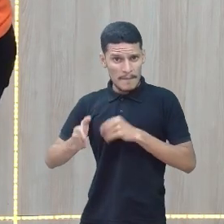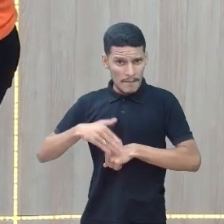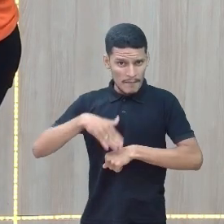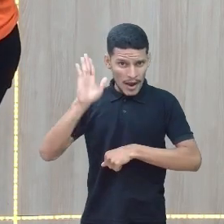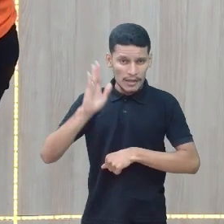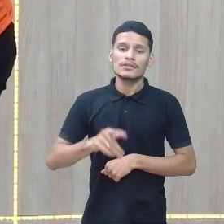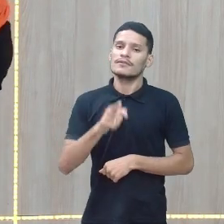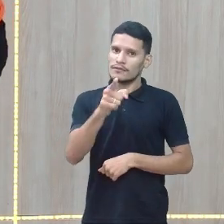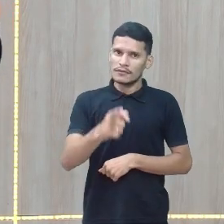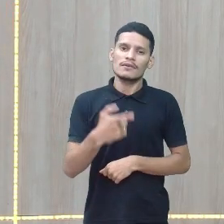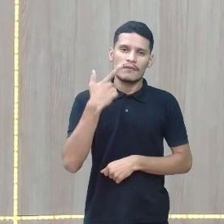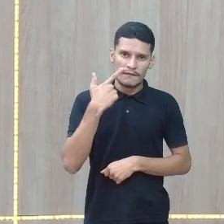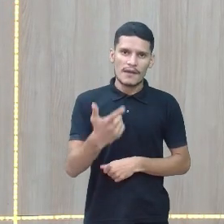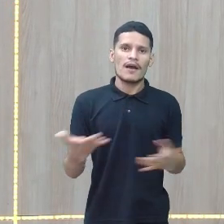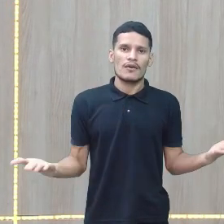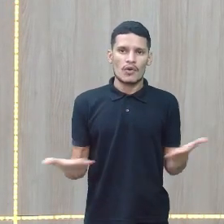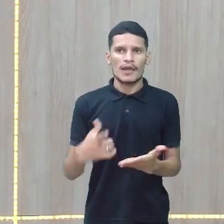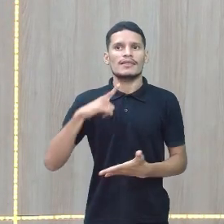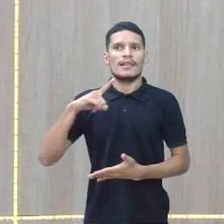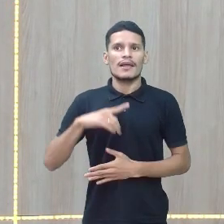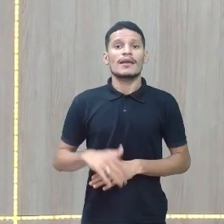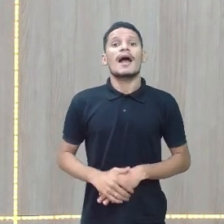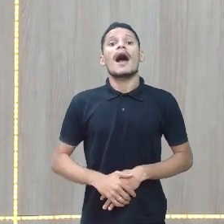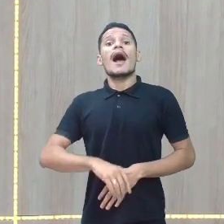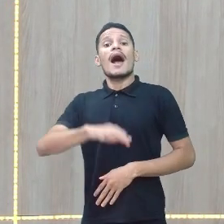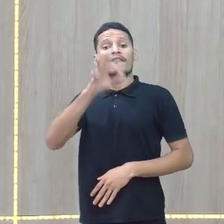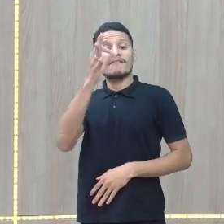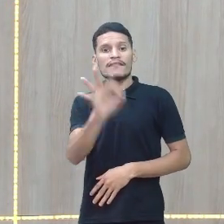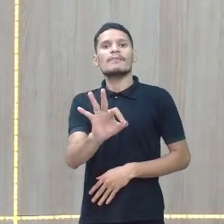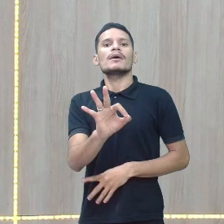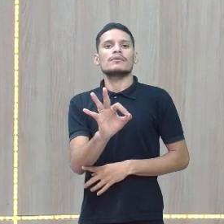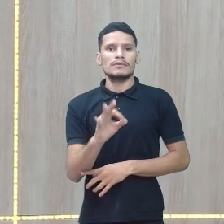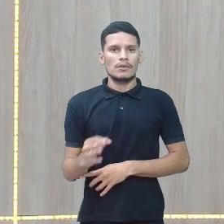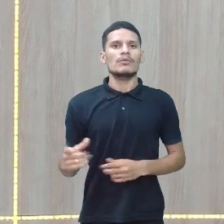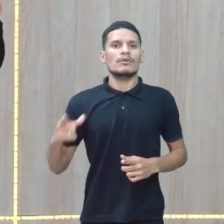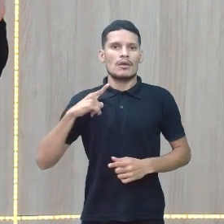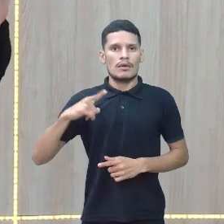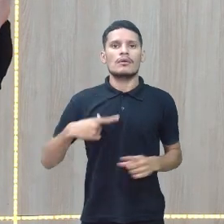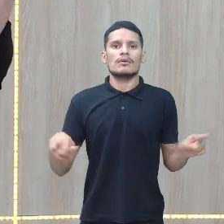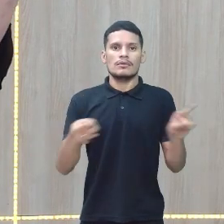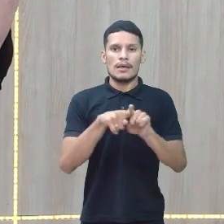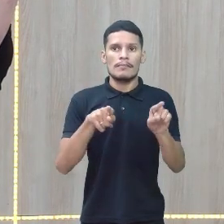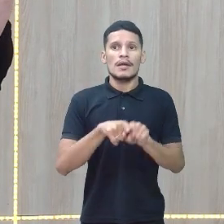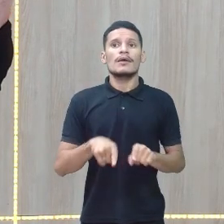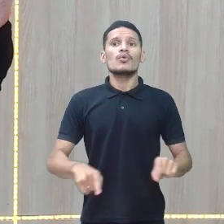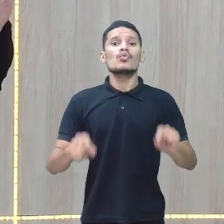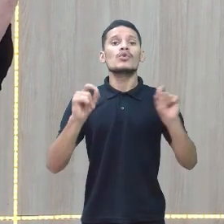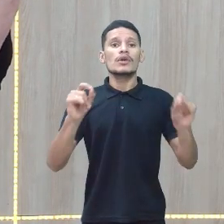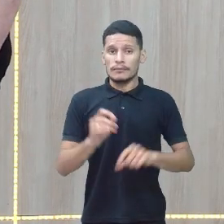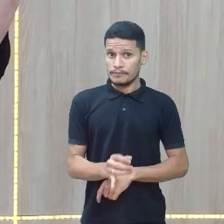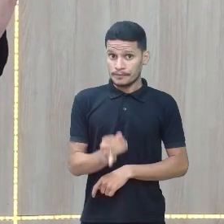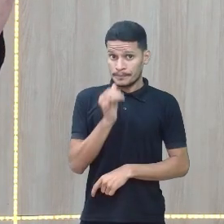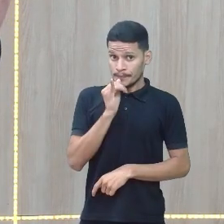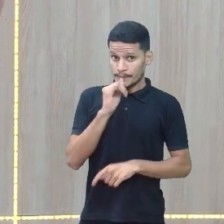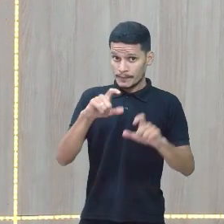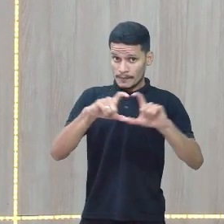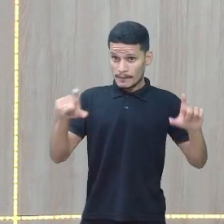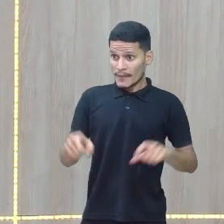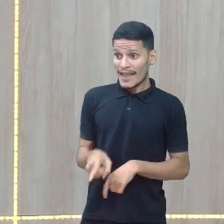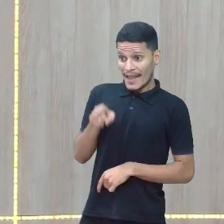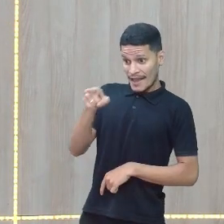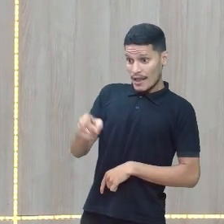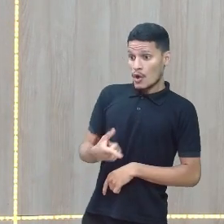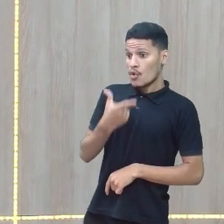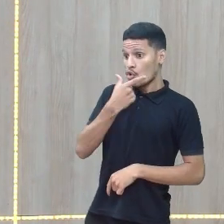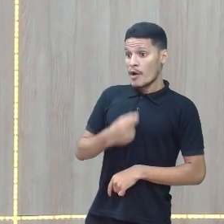que existe. Tem o de afirmação. E aí nós temos como exemplo aqui, aquele